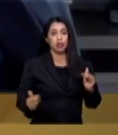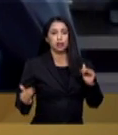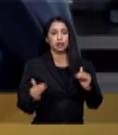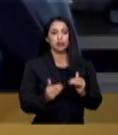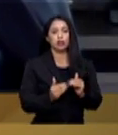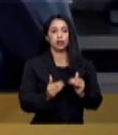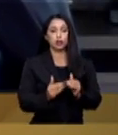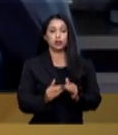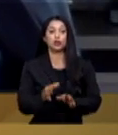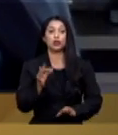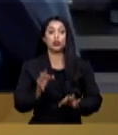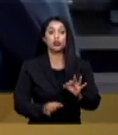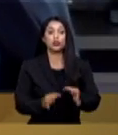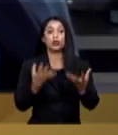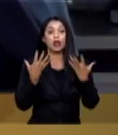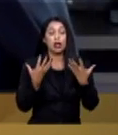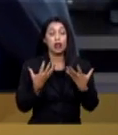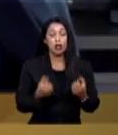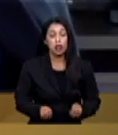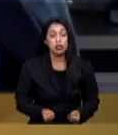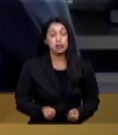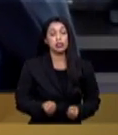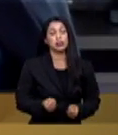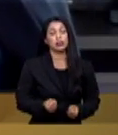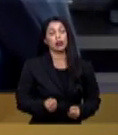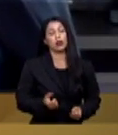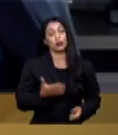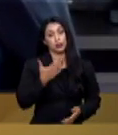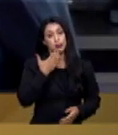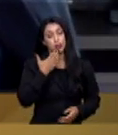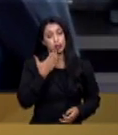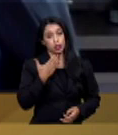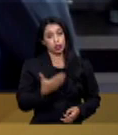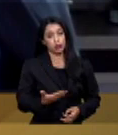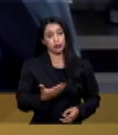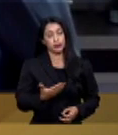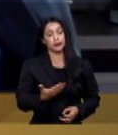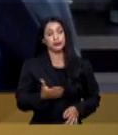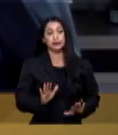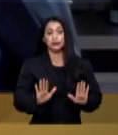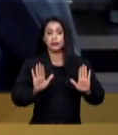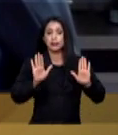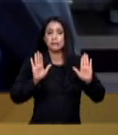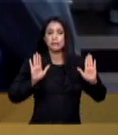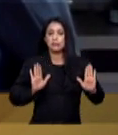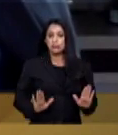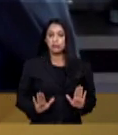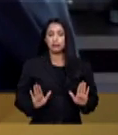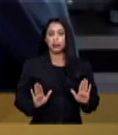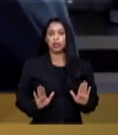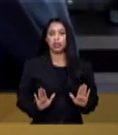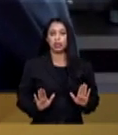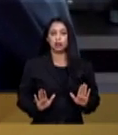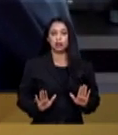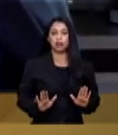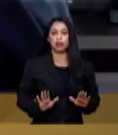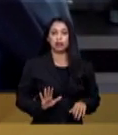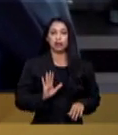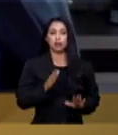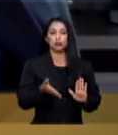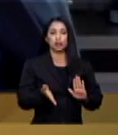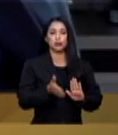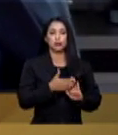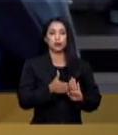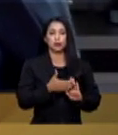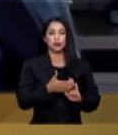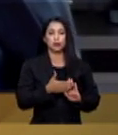de julgar procedente o pedido, mas desde logo eu